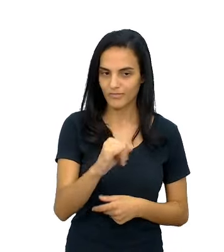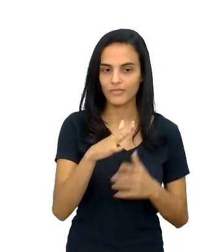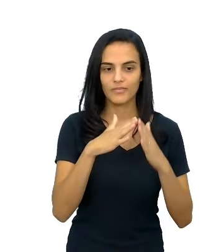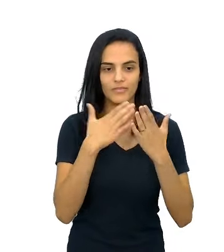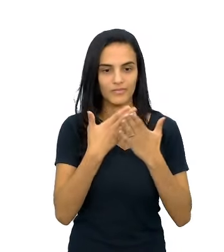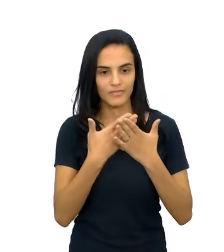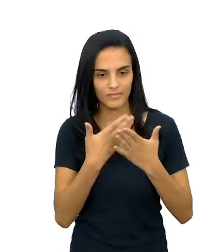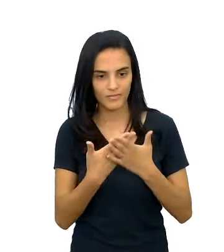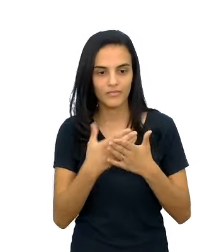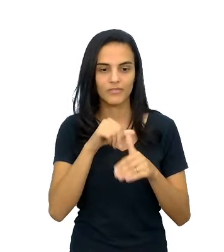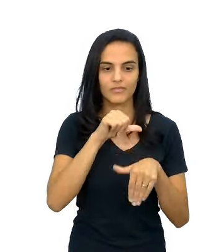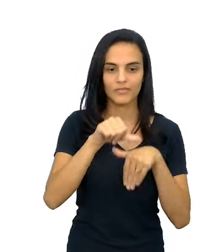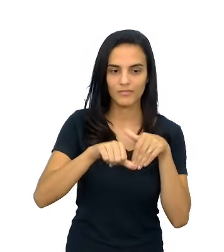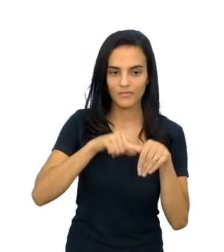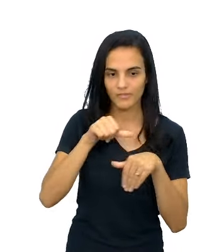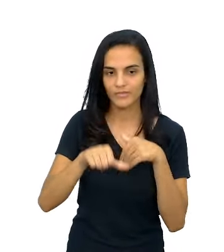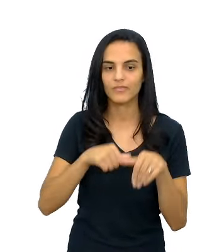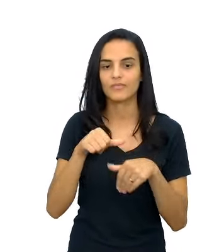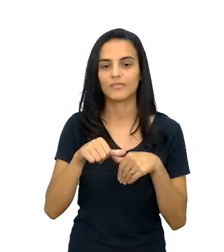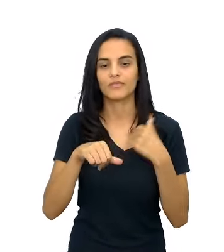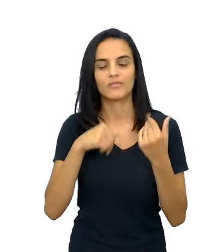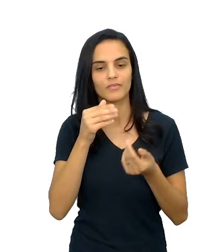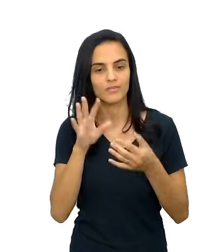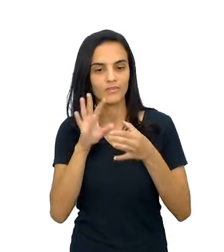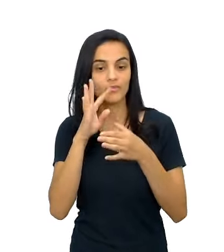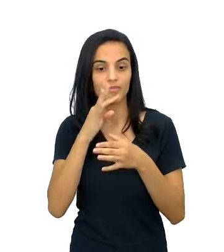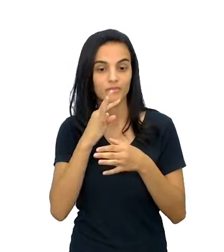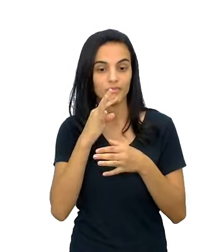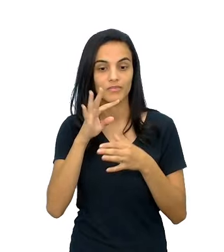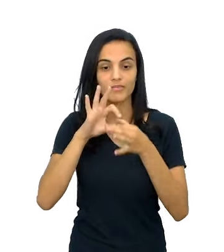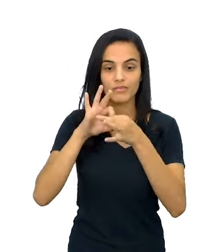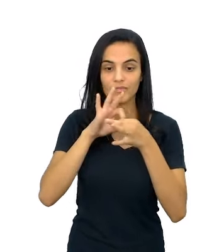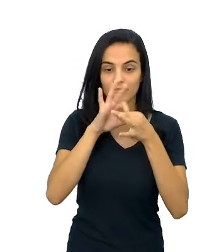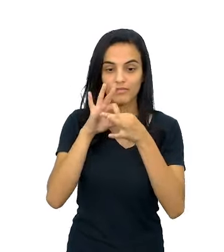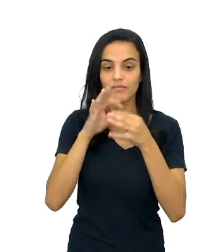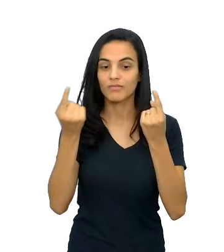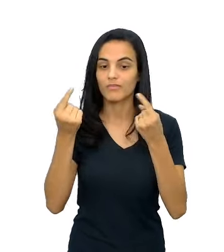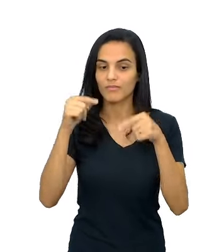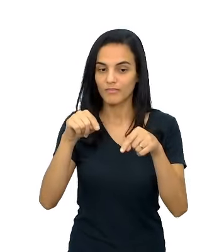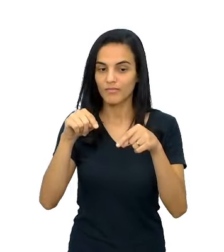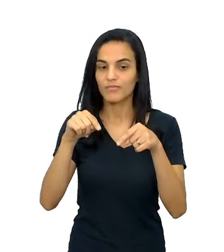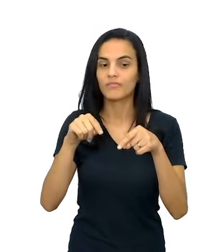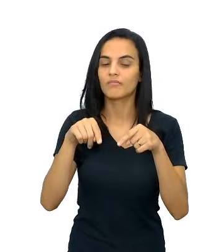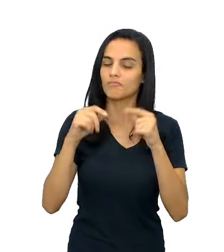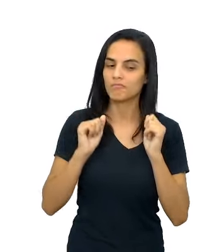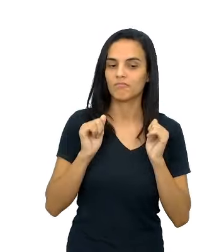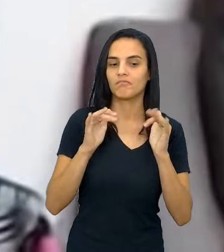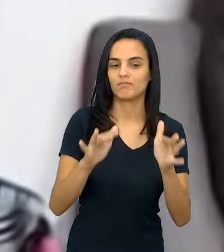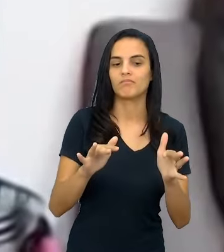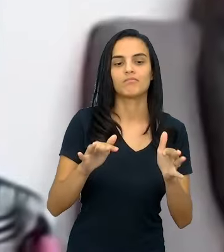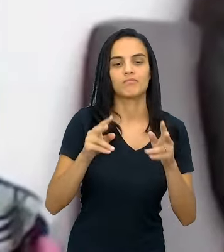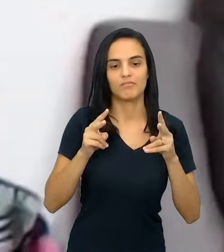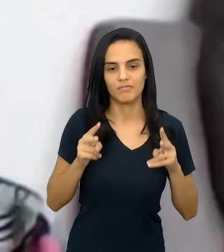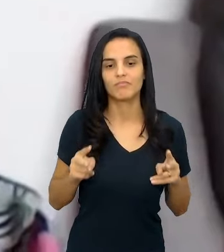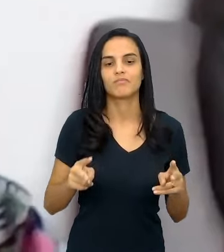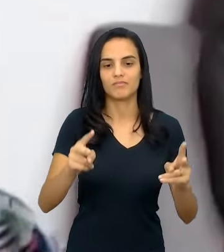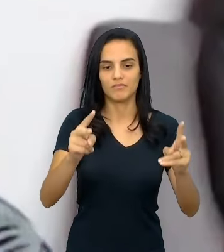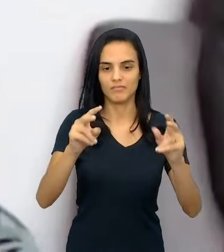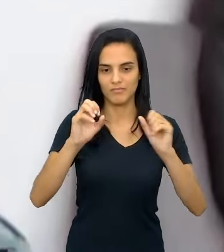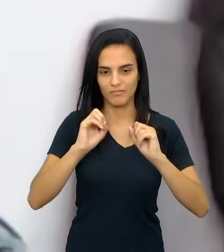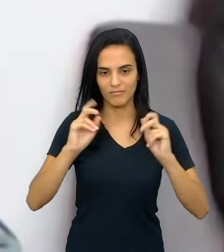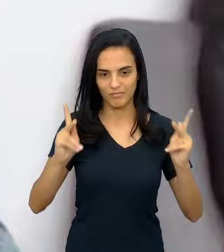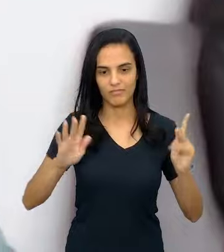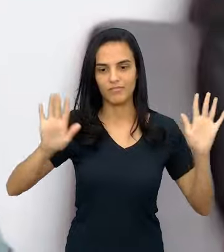escola, transformação, resiliência, conhecimento, união, desafios, superação, persistência.